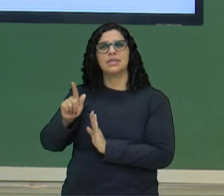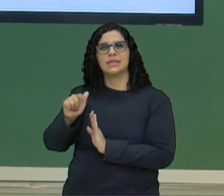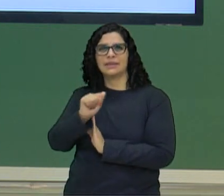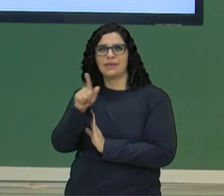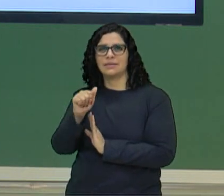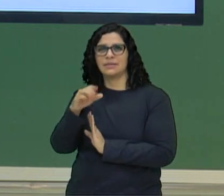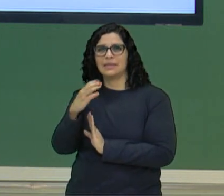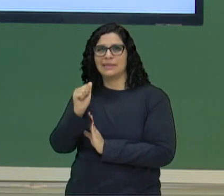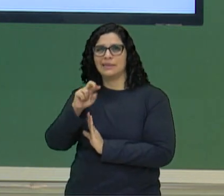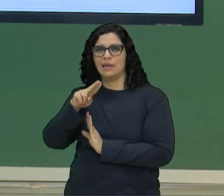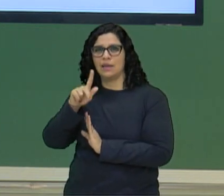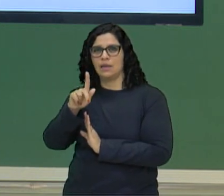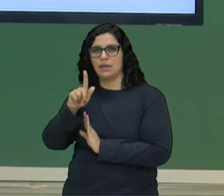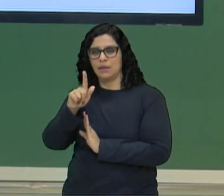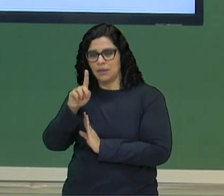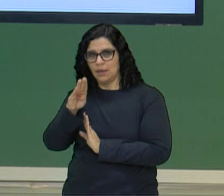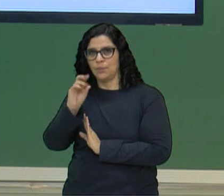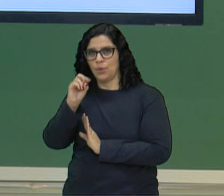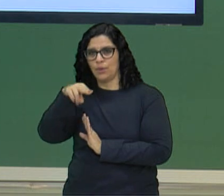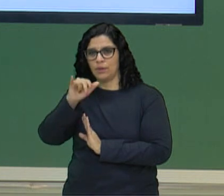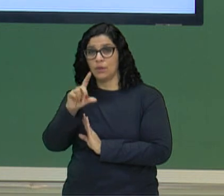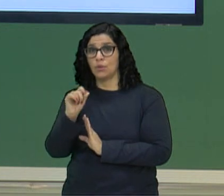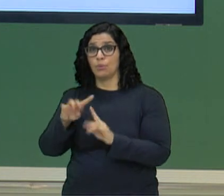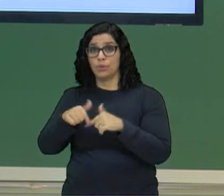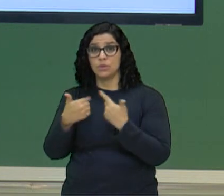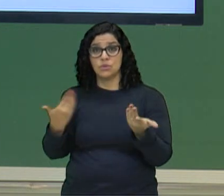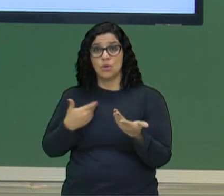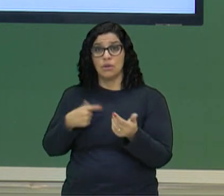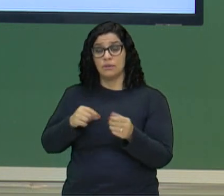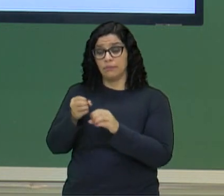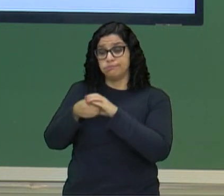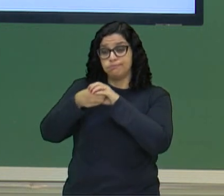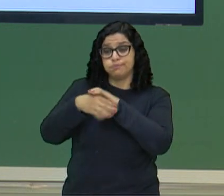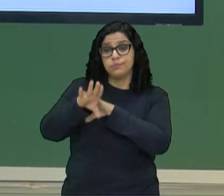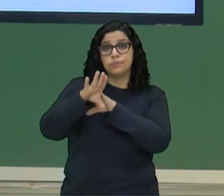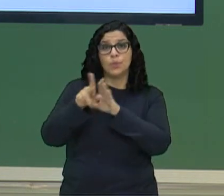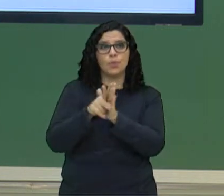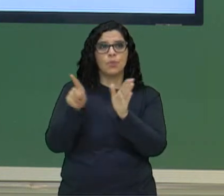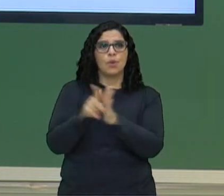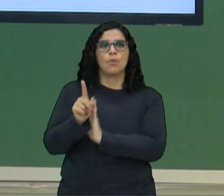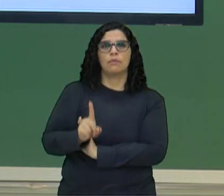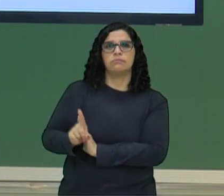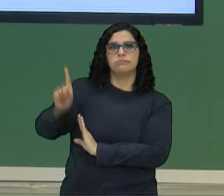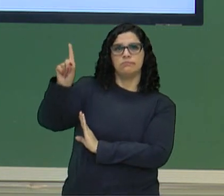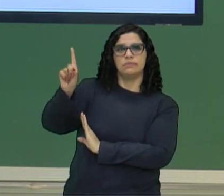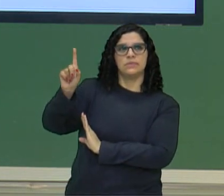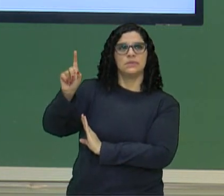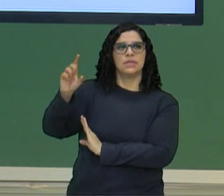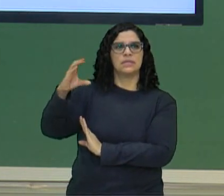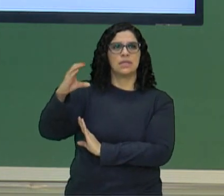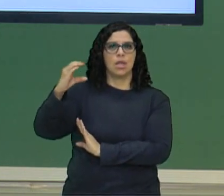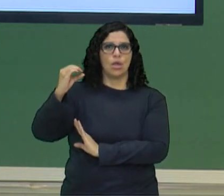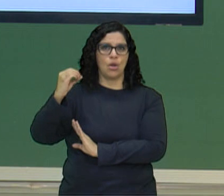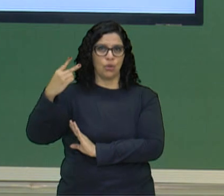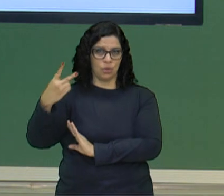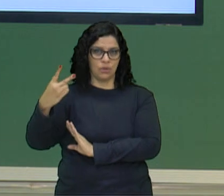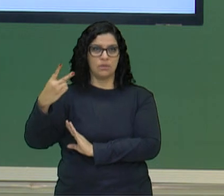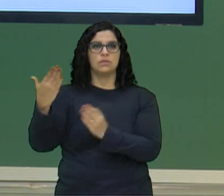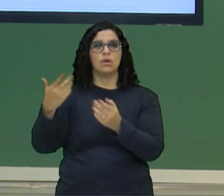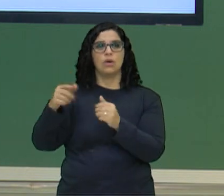do piruvato tem carbono e oxigênio. Esse carbono e oxigênio, parte dele é lançado na forma de gás carbônico, aí ele recebe